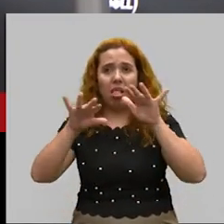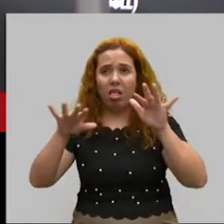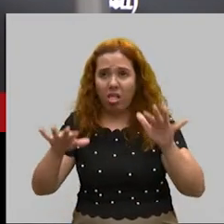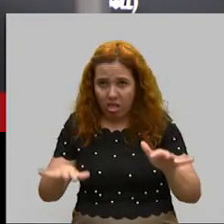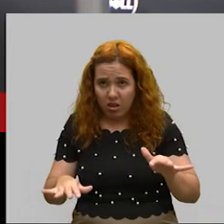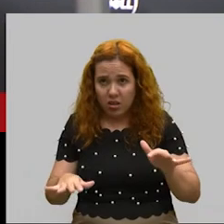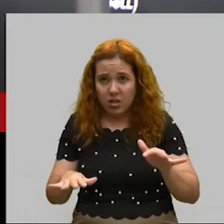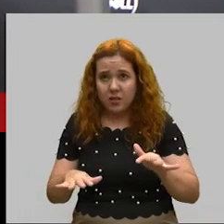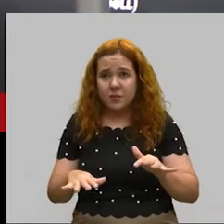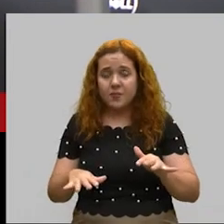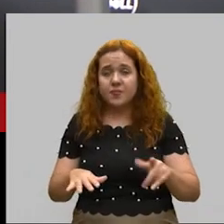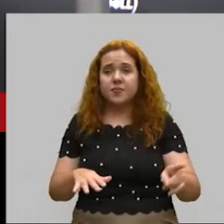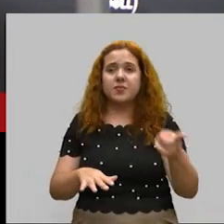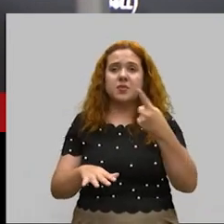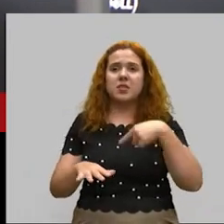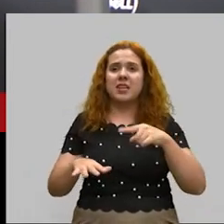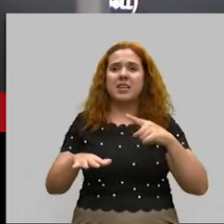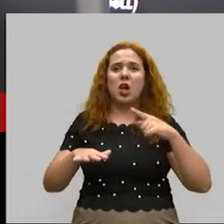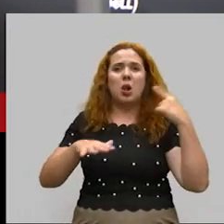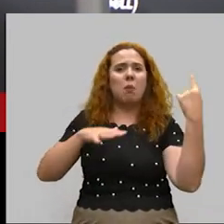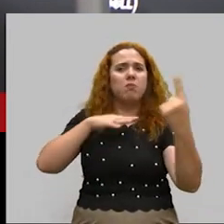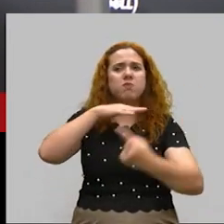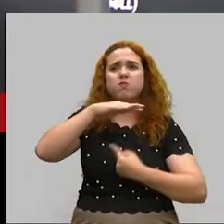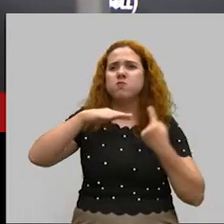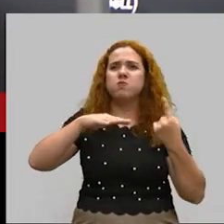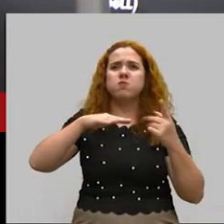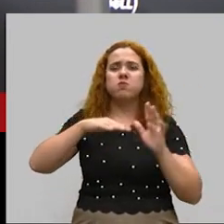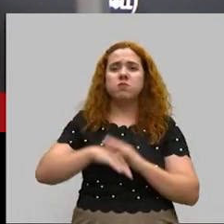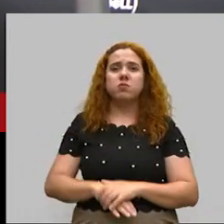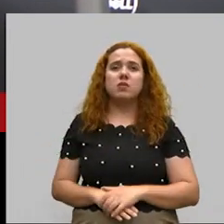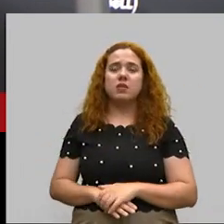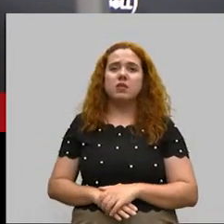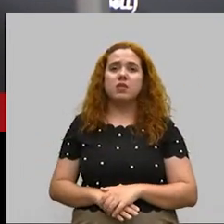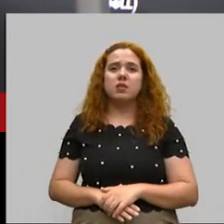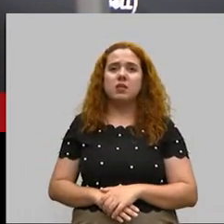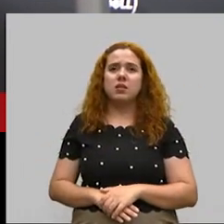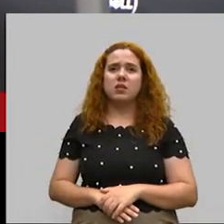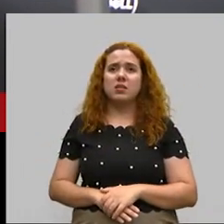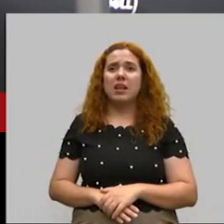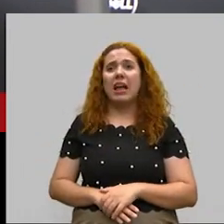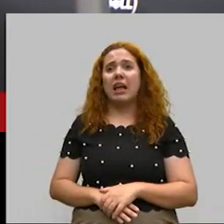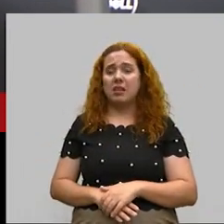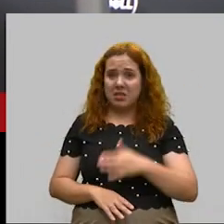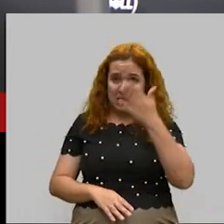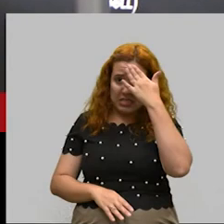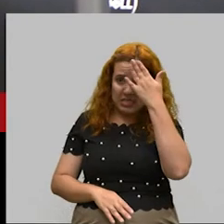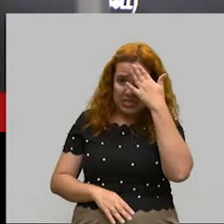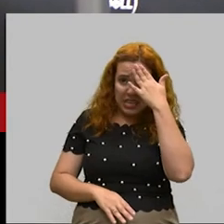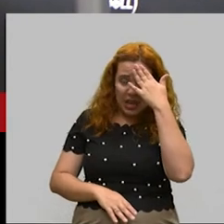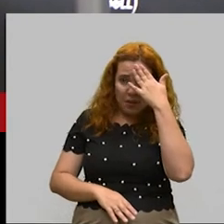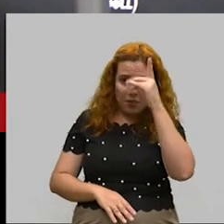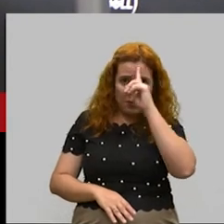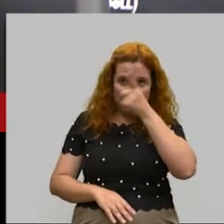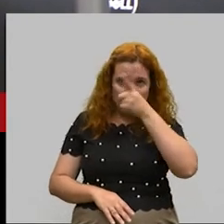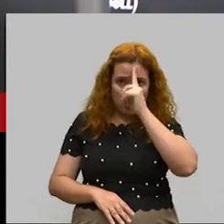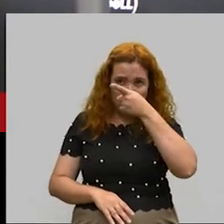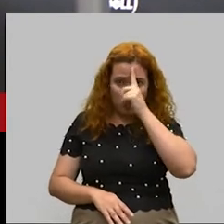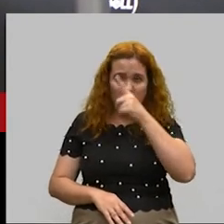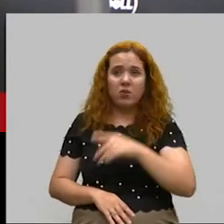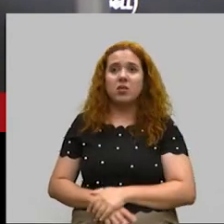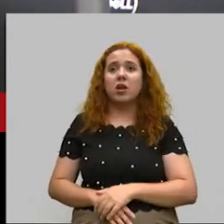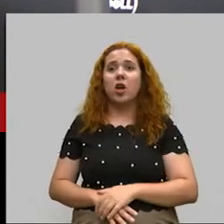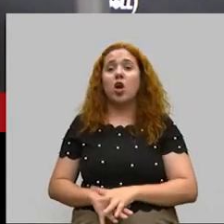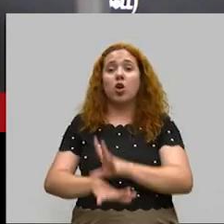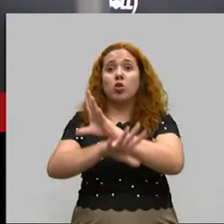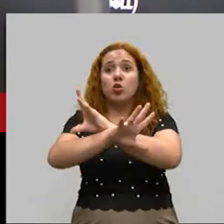dessa globalização adentar adestrar nossos saberes dizimaram as